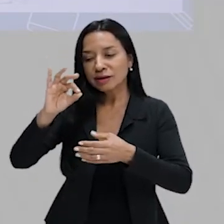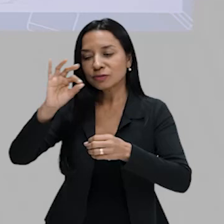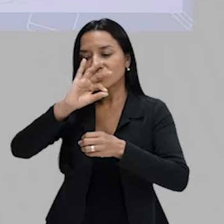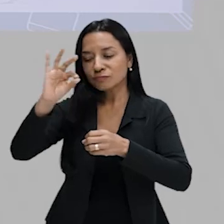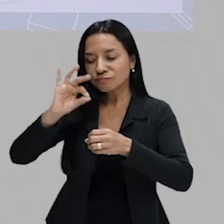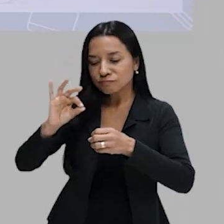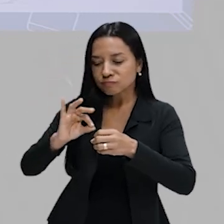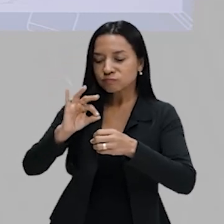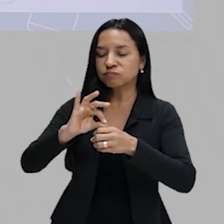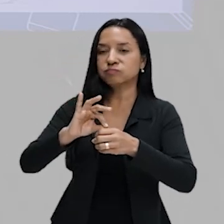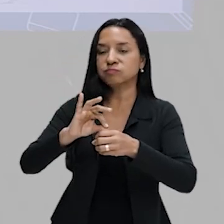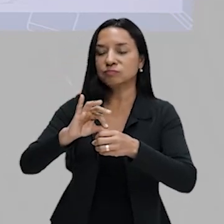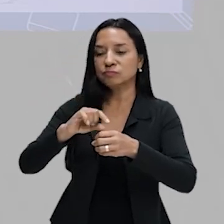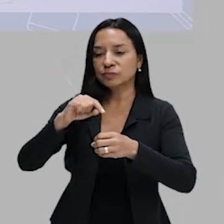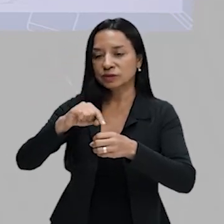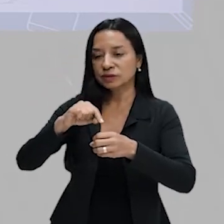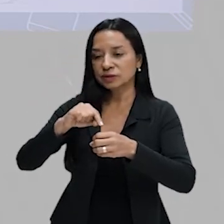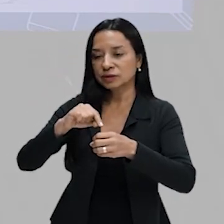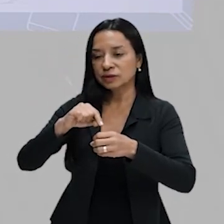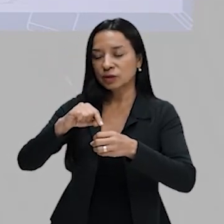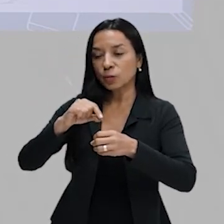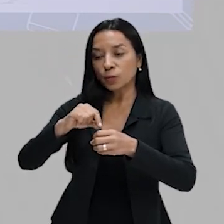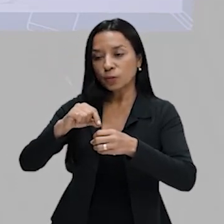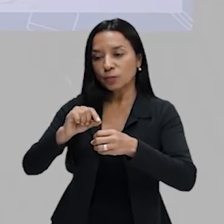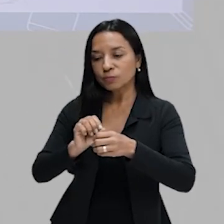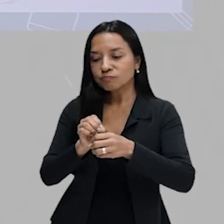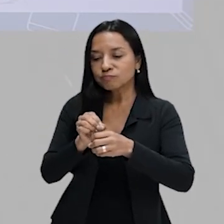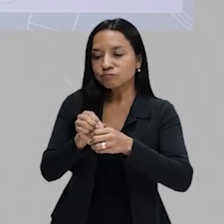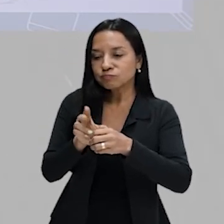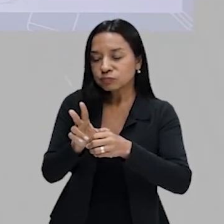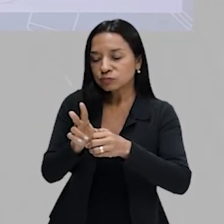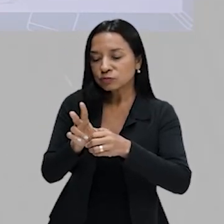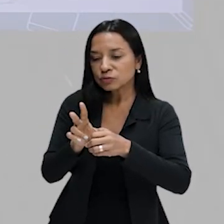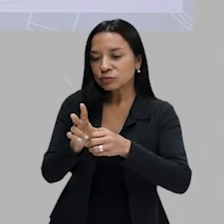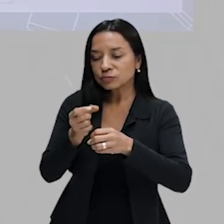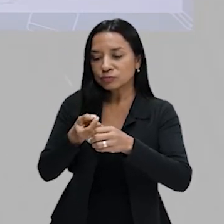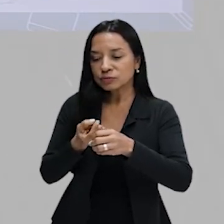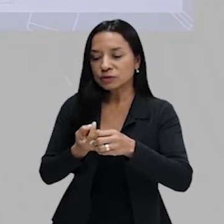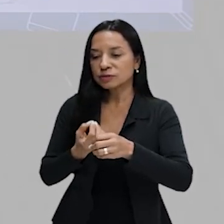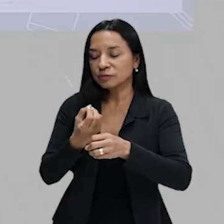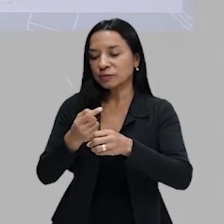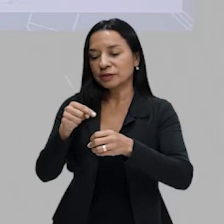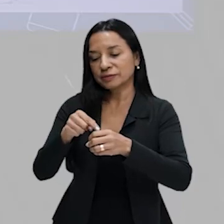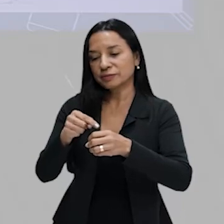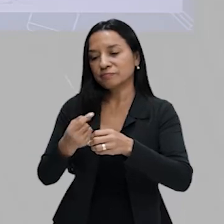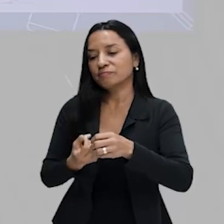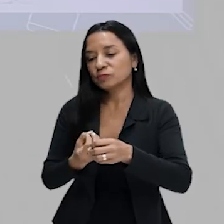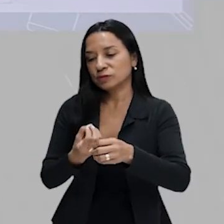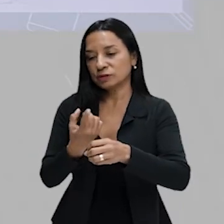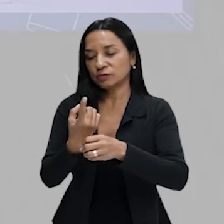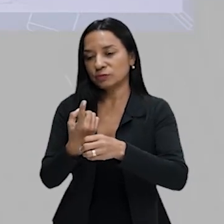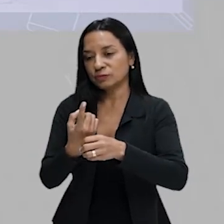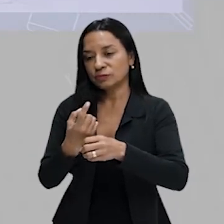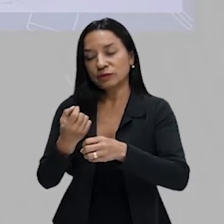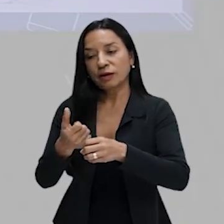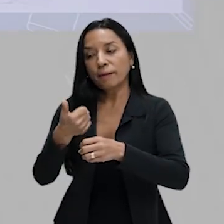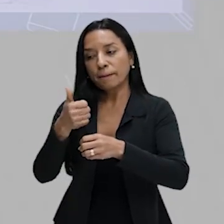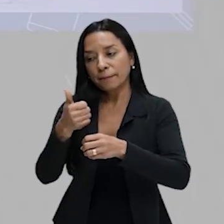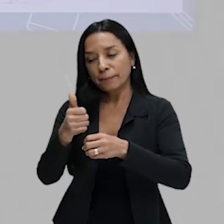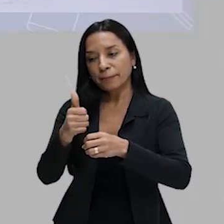o ovinho, né? E esse ovo, ele eclodiu e essa larvinha ficou dentro da goiaba. Essa é a